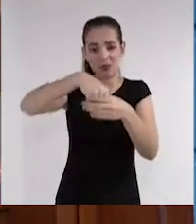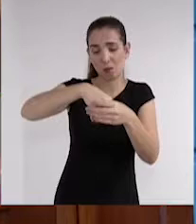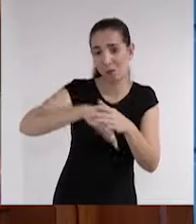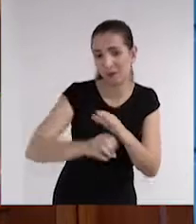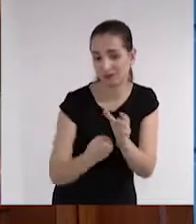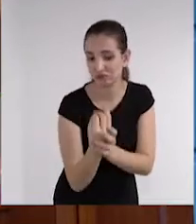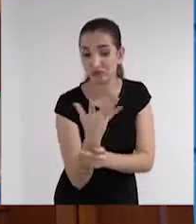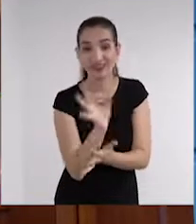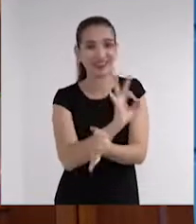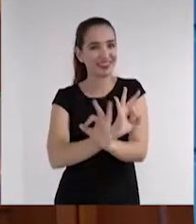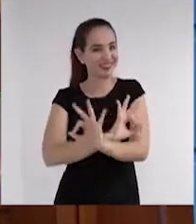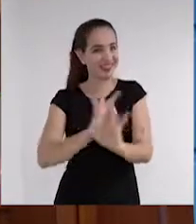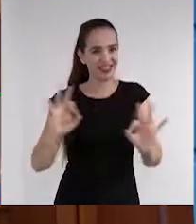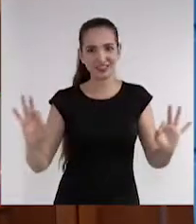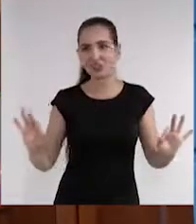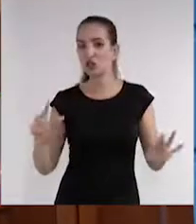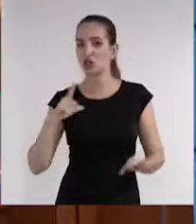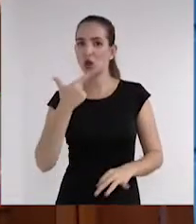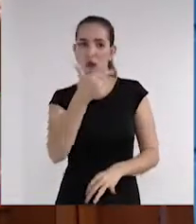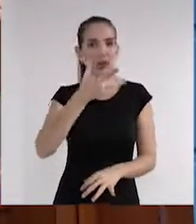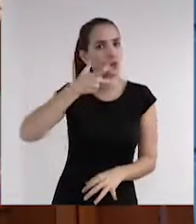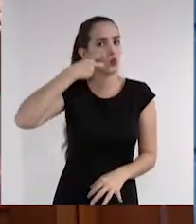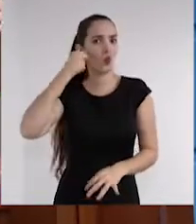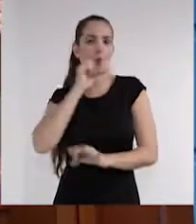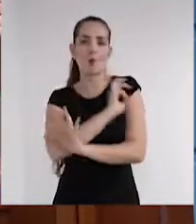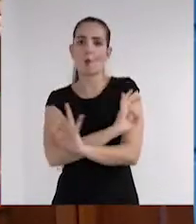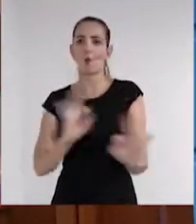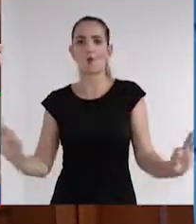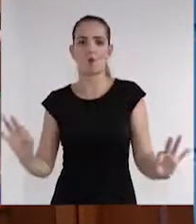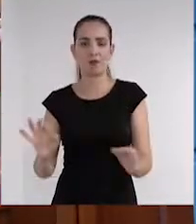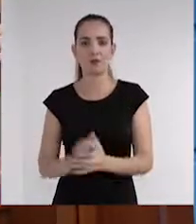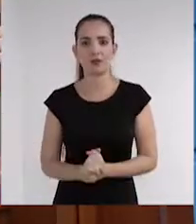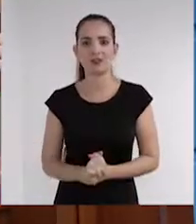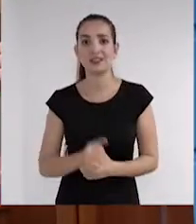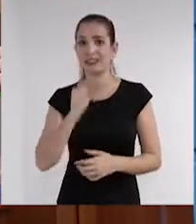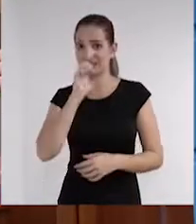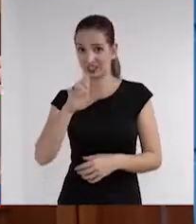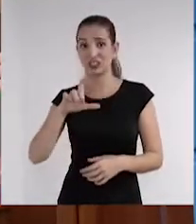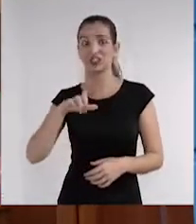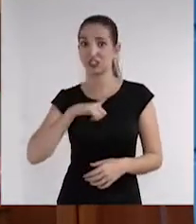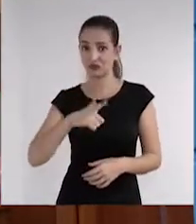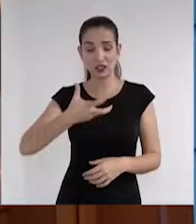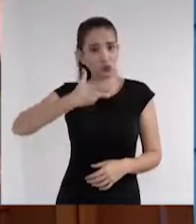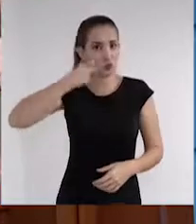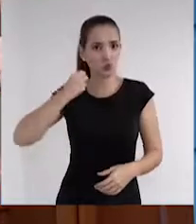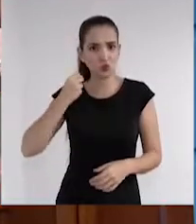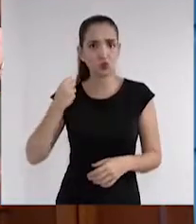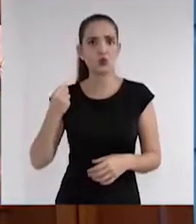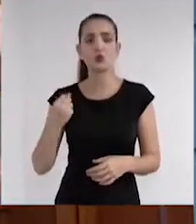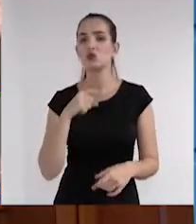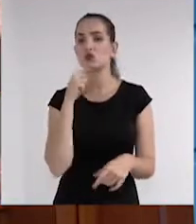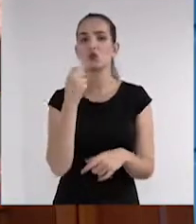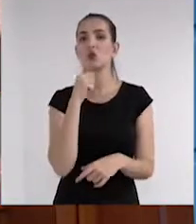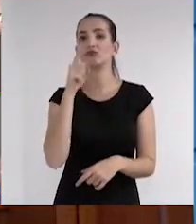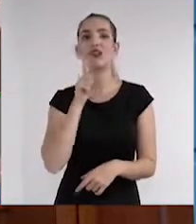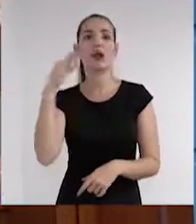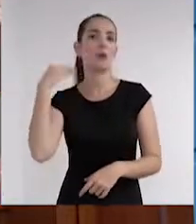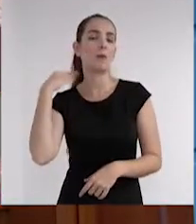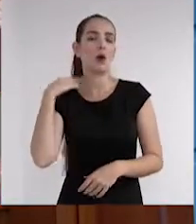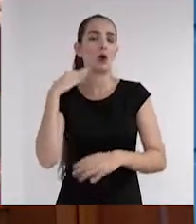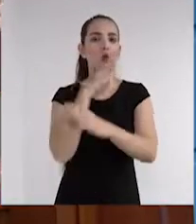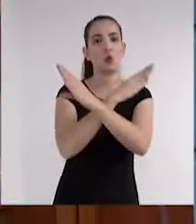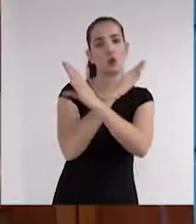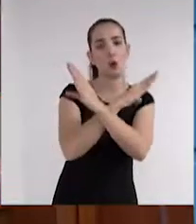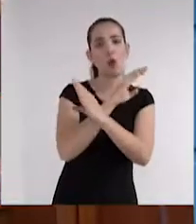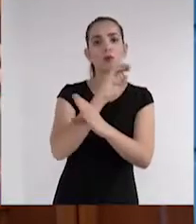planta, que não dá lucro nenhum. Porque se desse lucro, não deixava empeorar no próprio Banco do Brasil, na Caixa